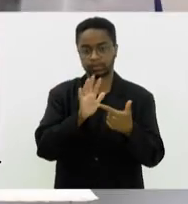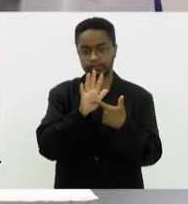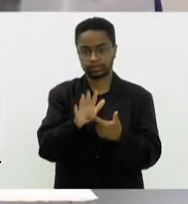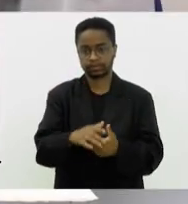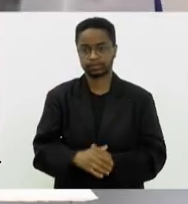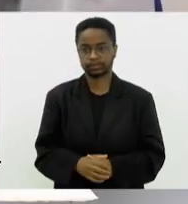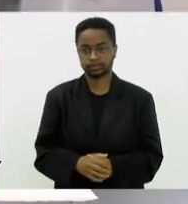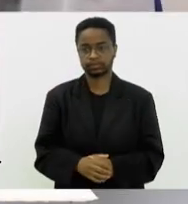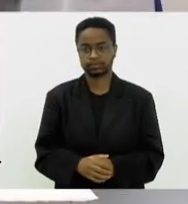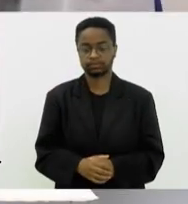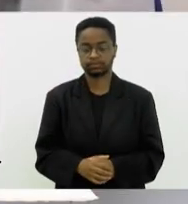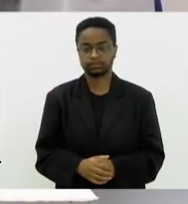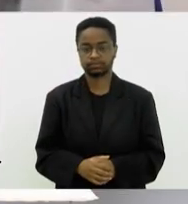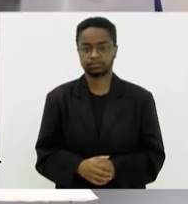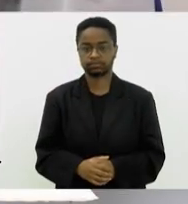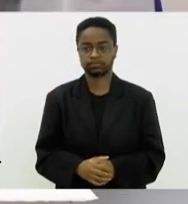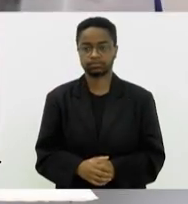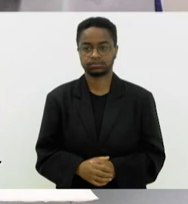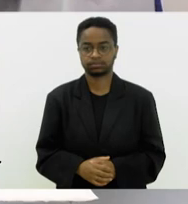serra.